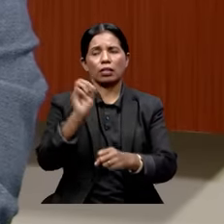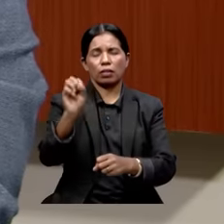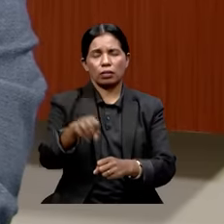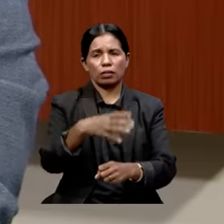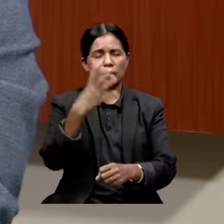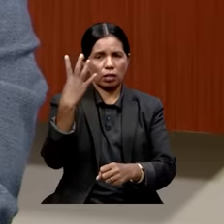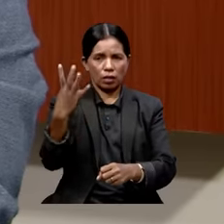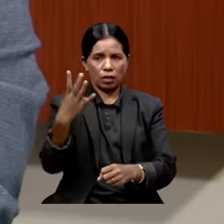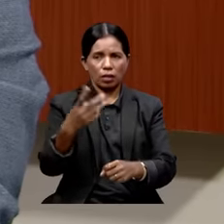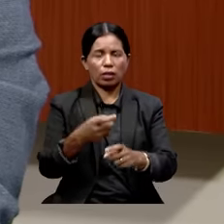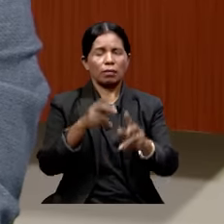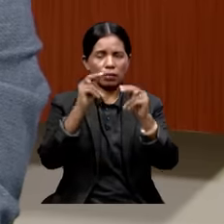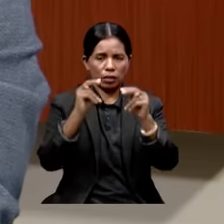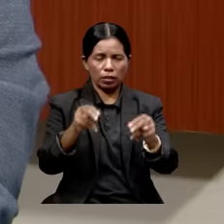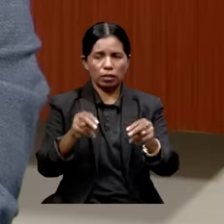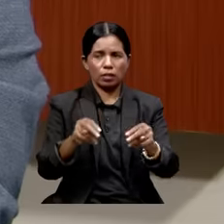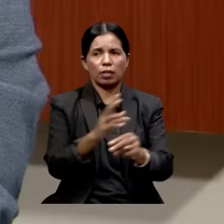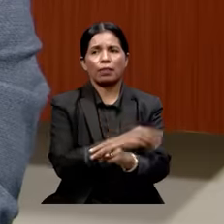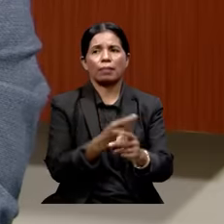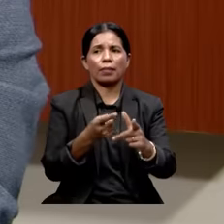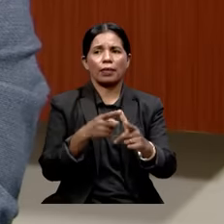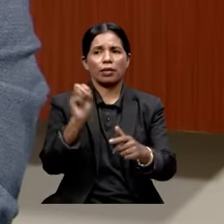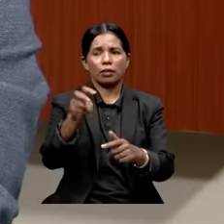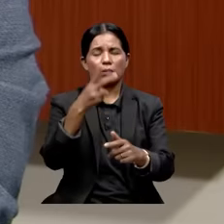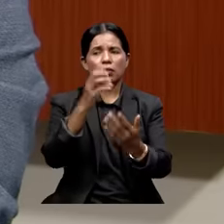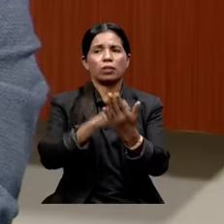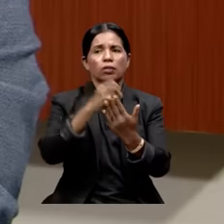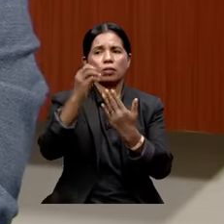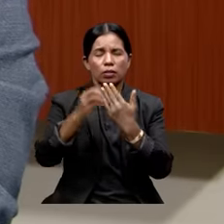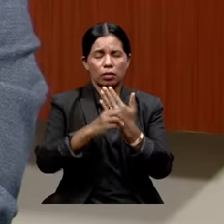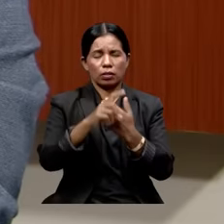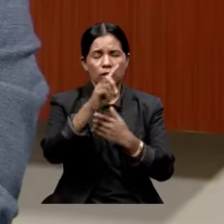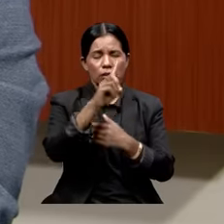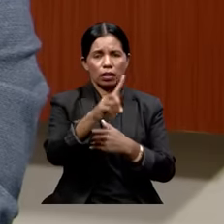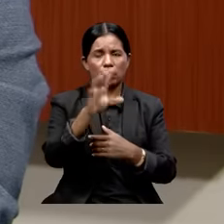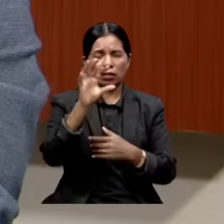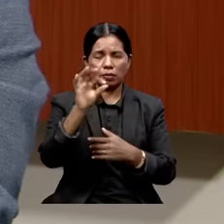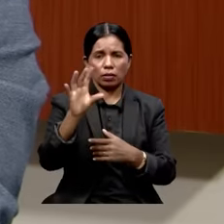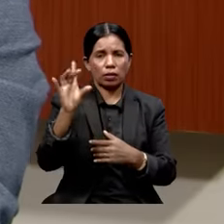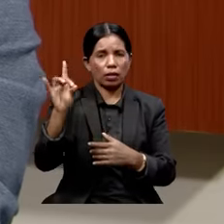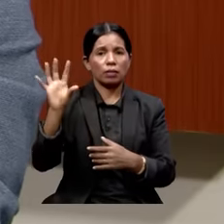hat precisamente iha 12 de outubro de 1989